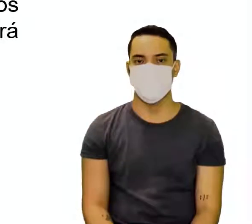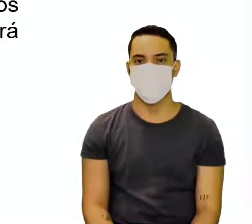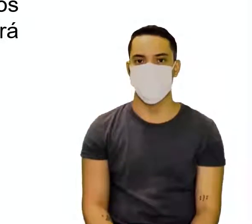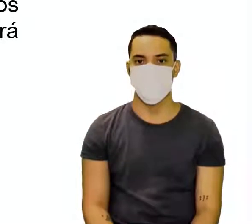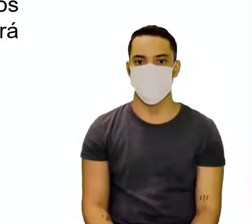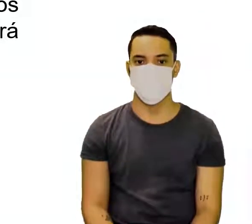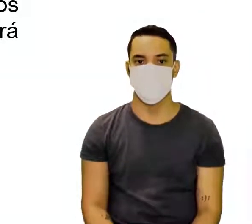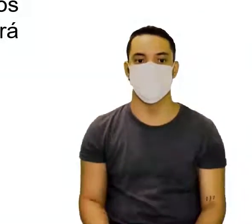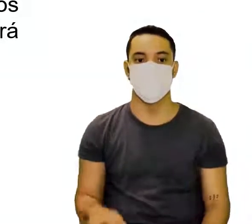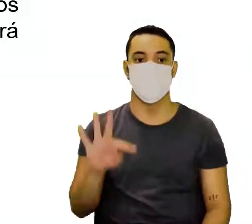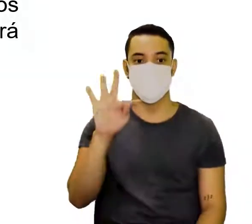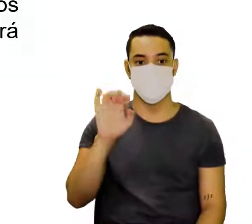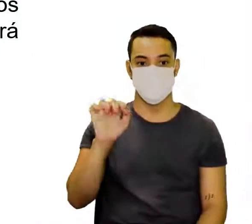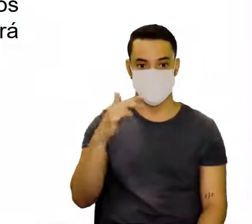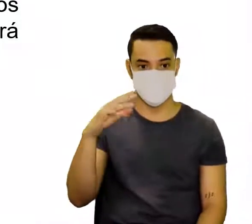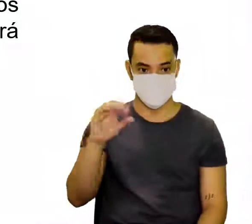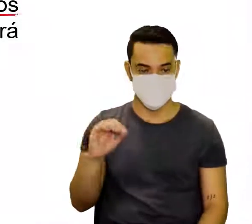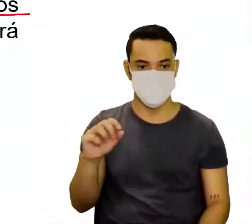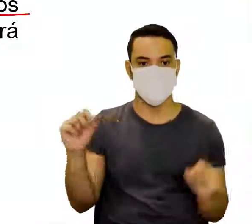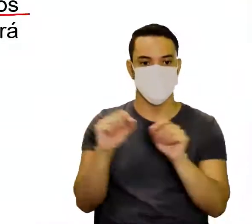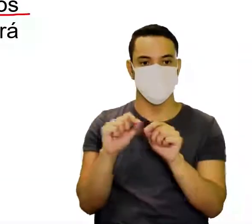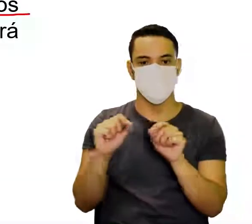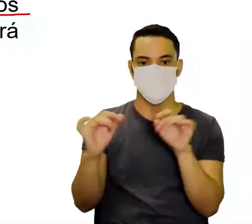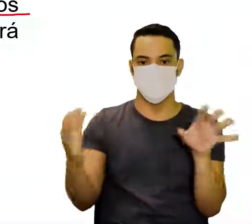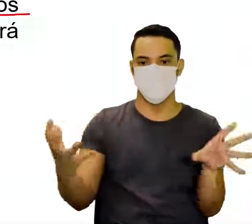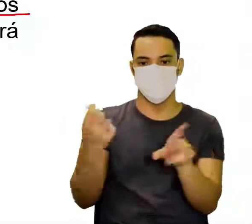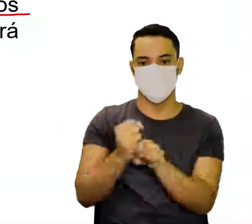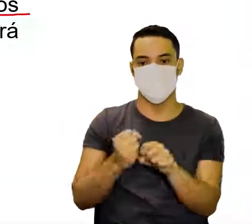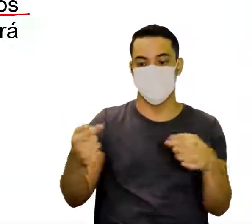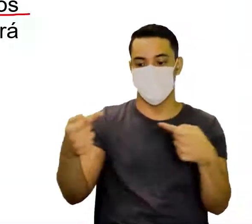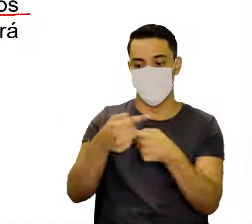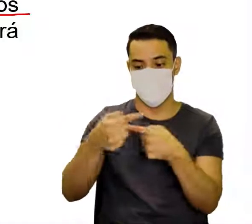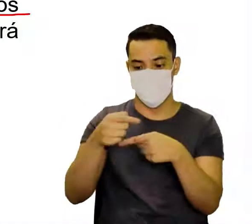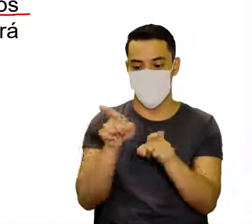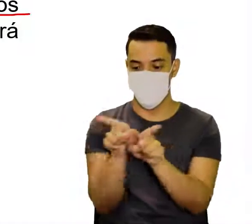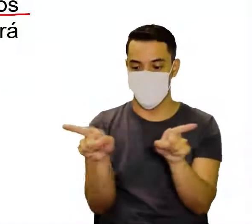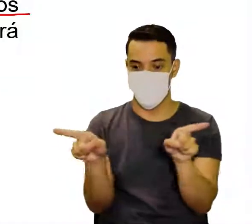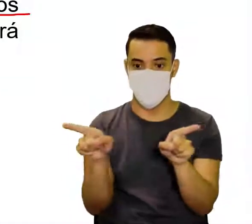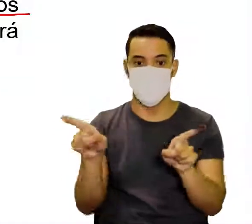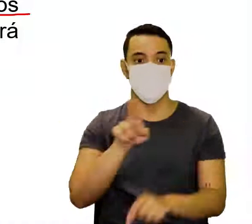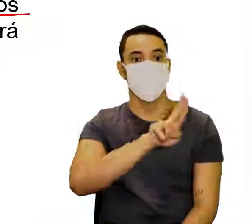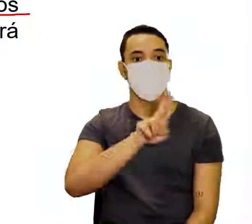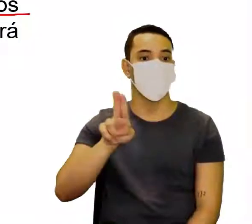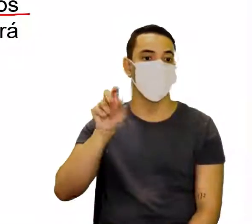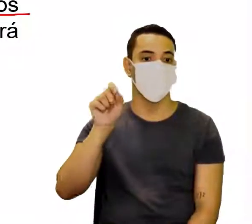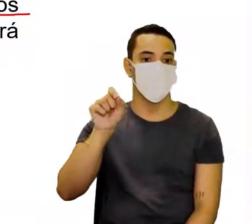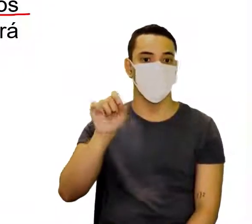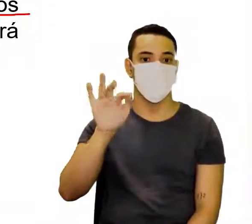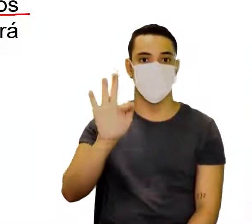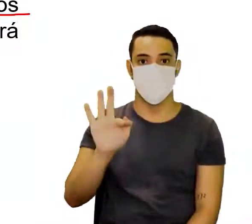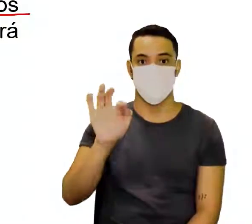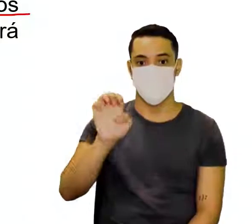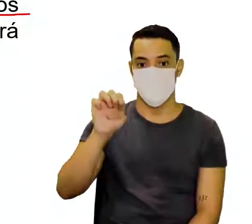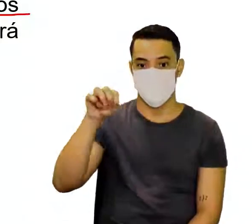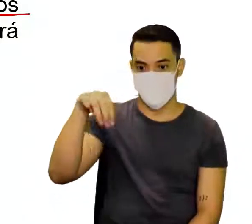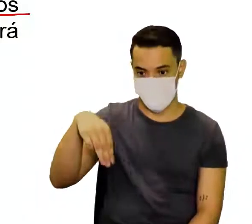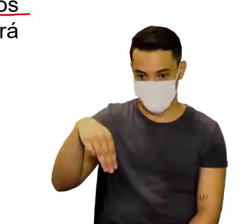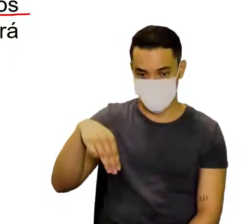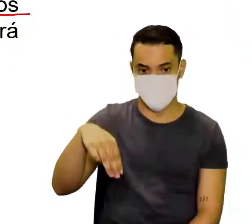A tensão elétrica medida entre seus polos leva o nome de Fm. O que é